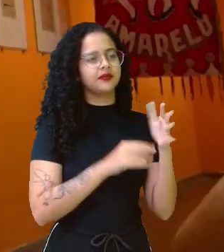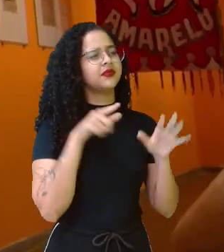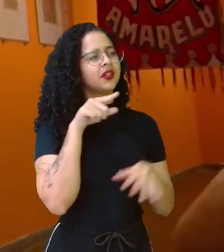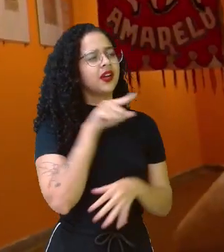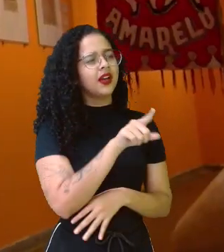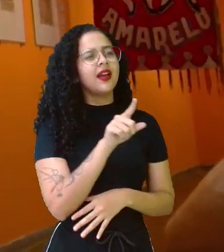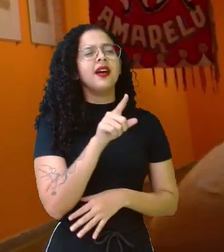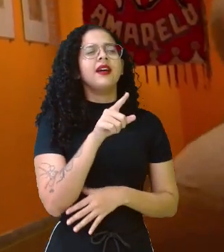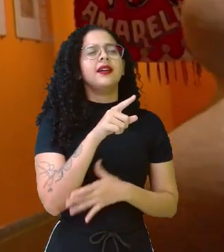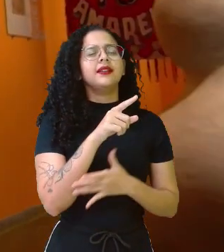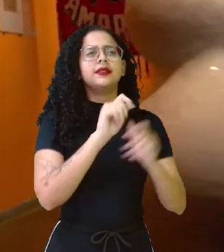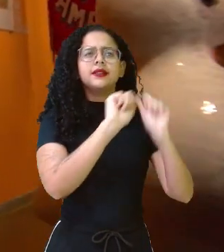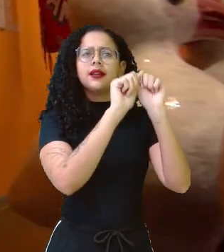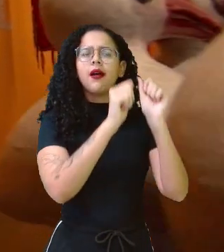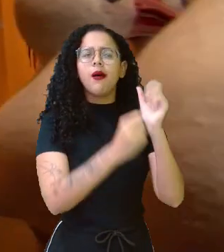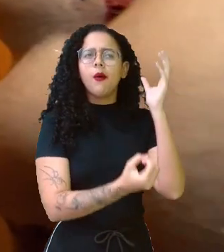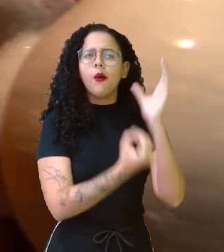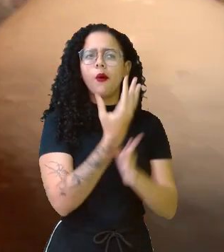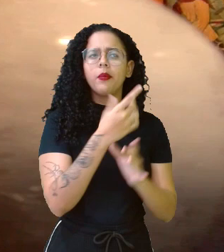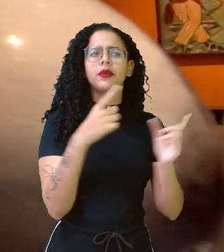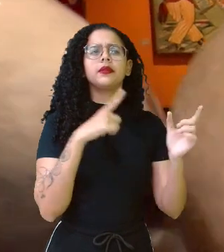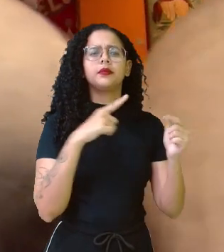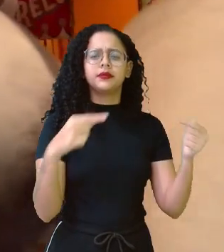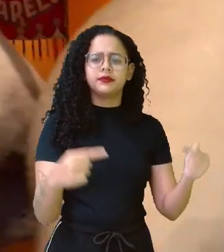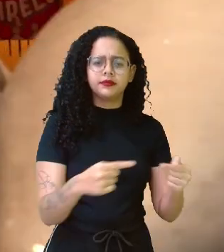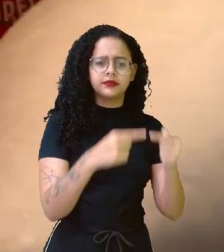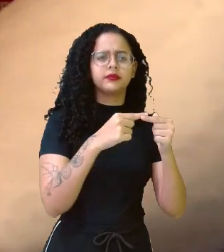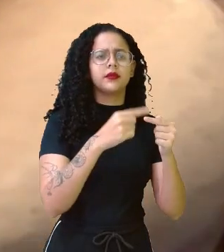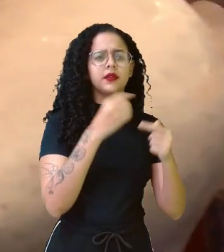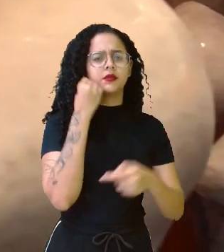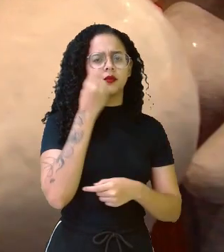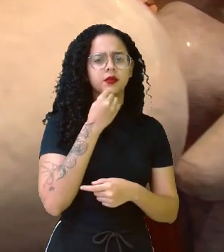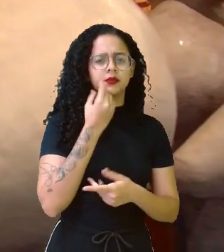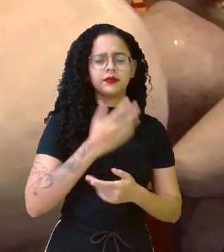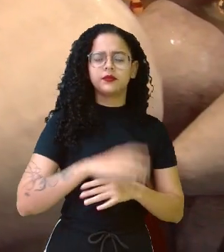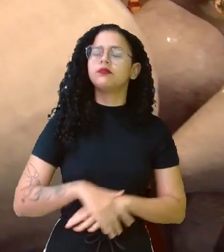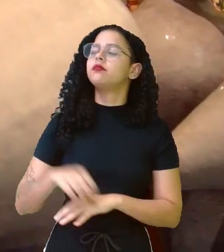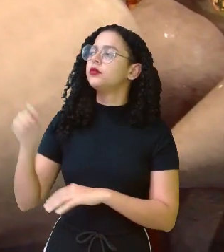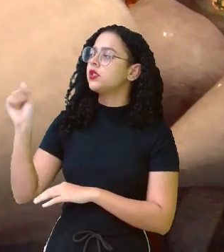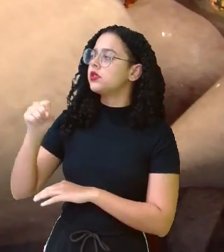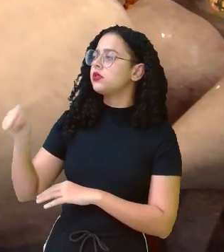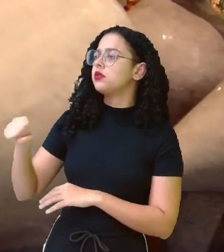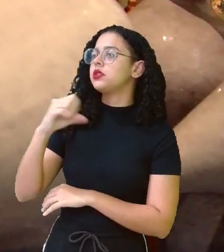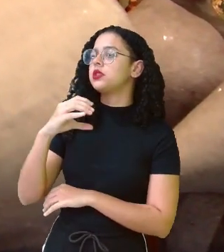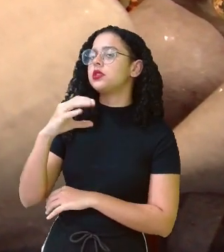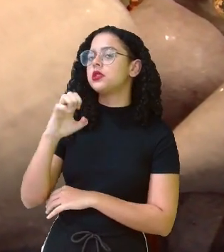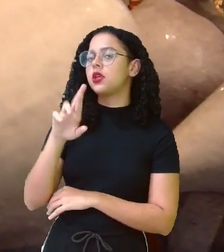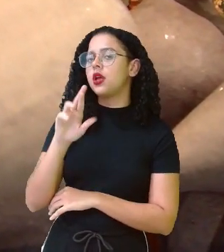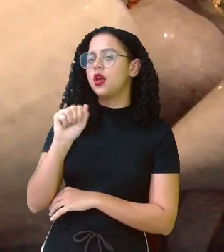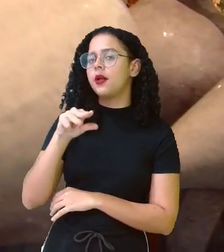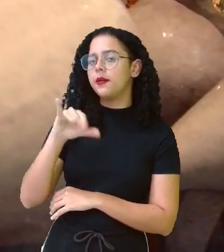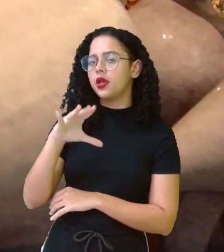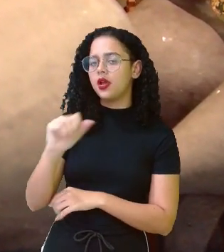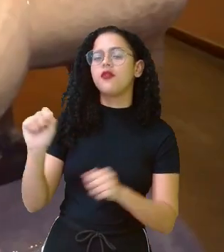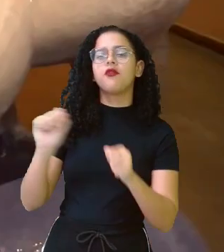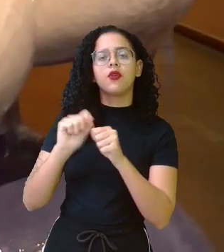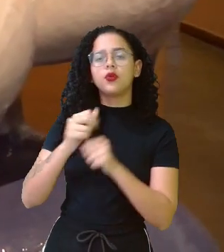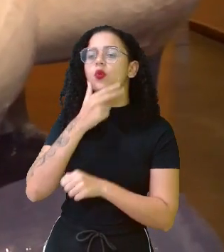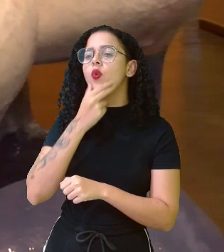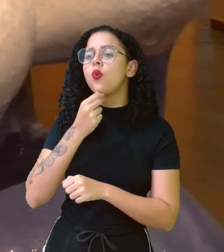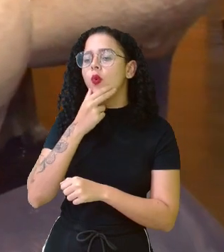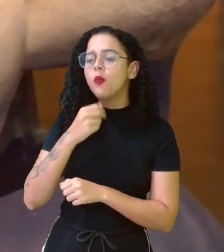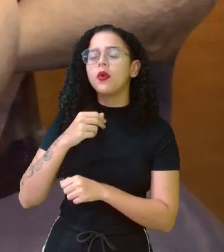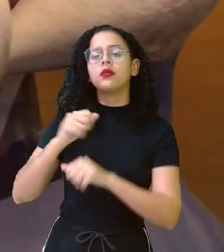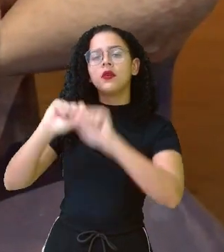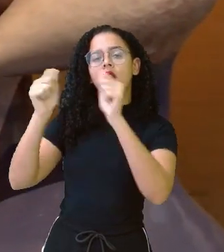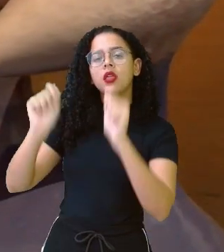obra? Ela faz parte da mostra? Faz parte da mostra. Essa obra cerâmica ela é feita por vamos dizer assim, um artista plástico de Olinda,